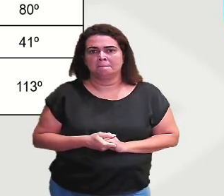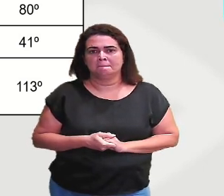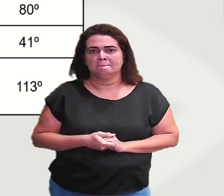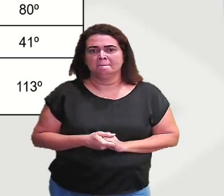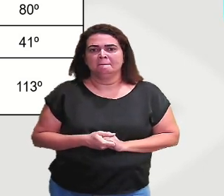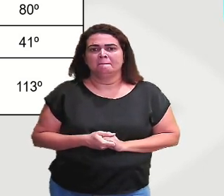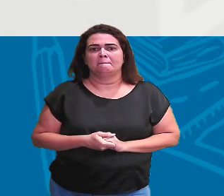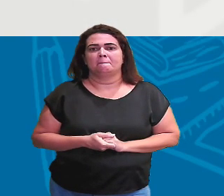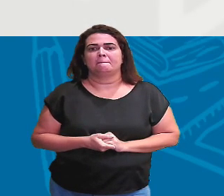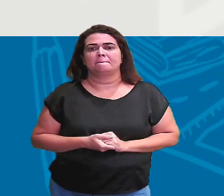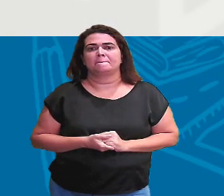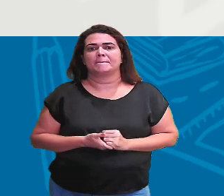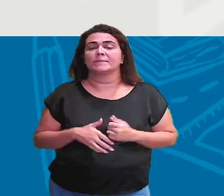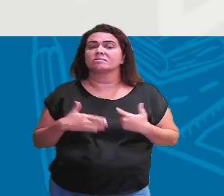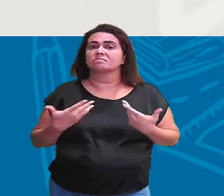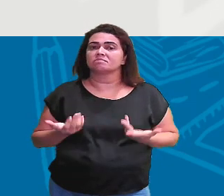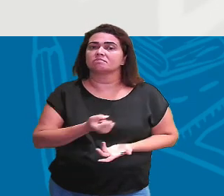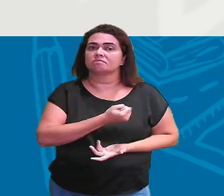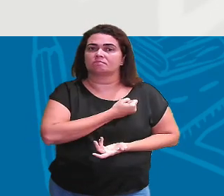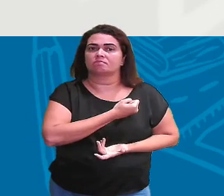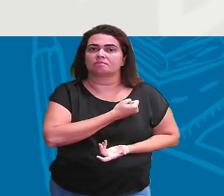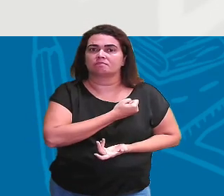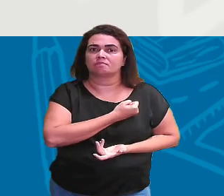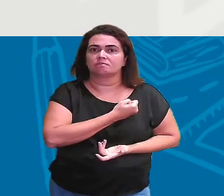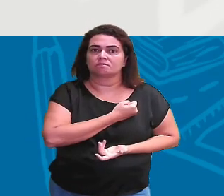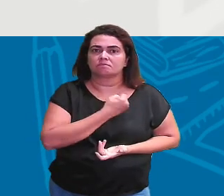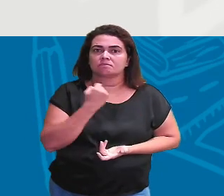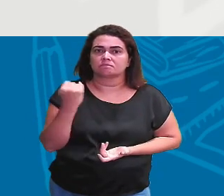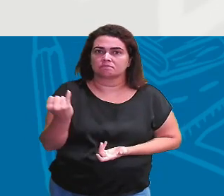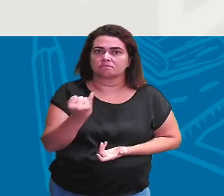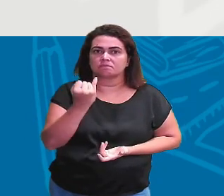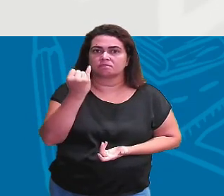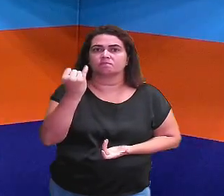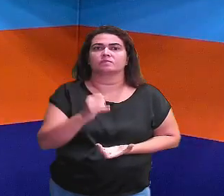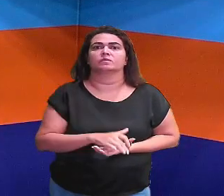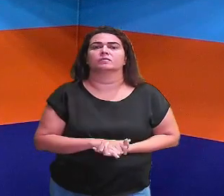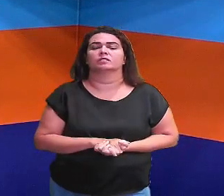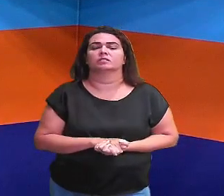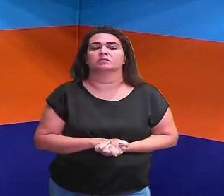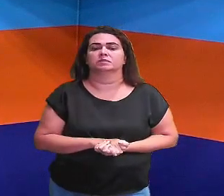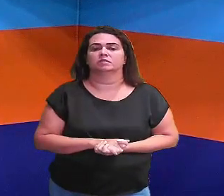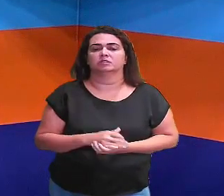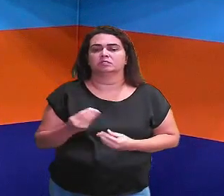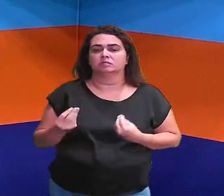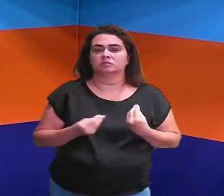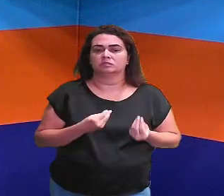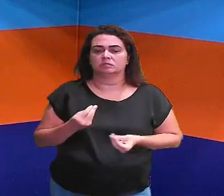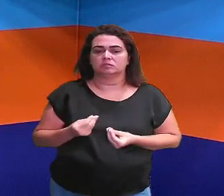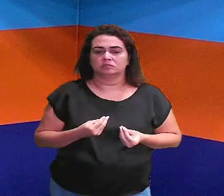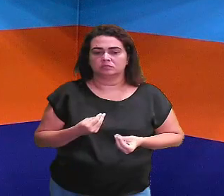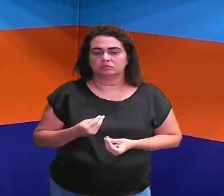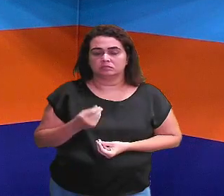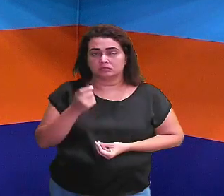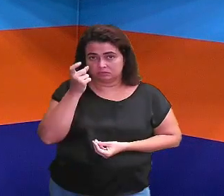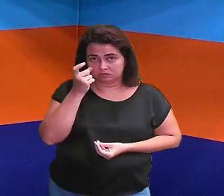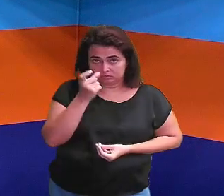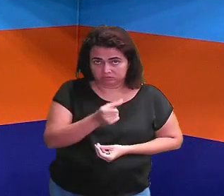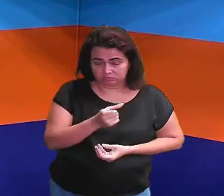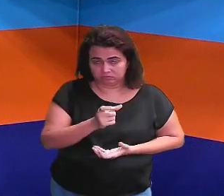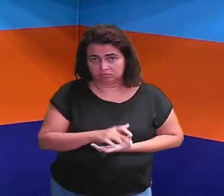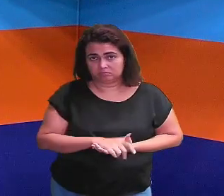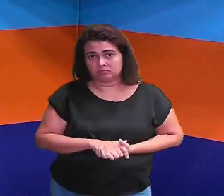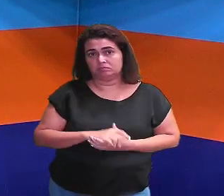Então, esses números, essa participação desses países no mercado, na economia internacional, é o que chama a atenção e credencia.